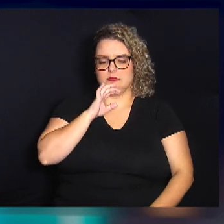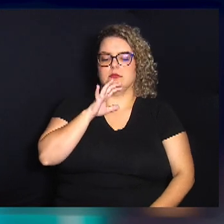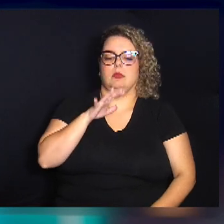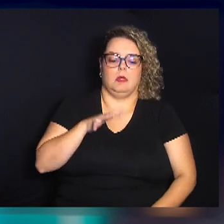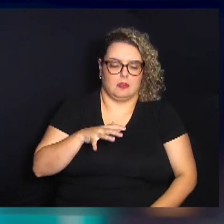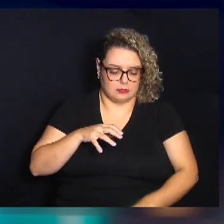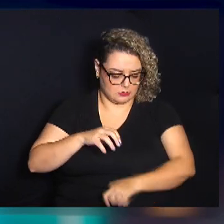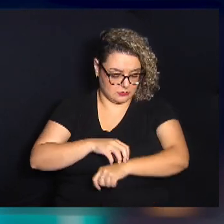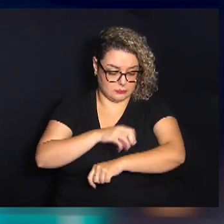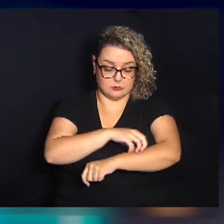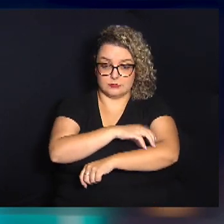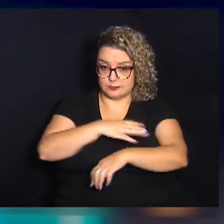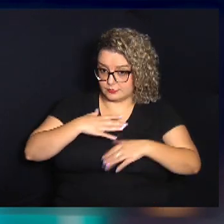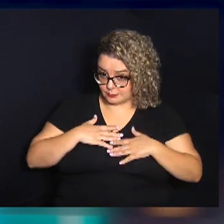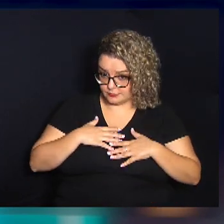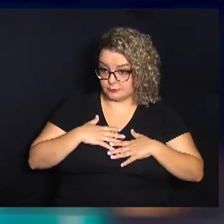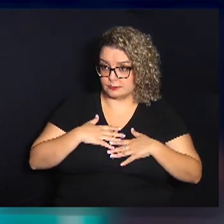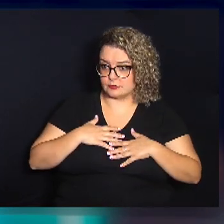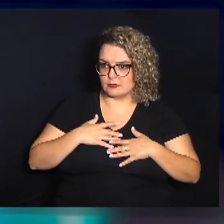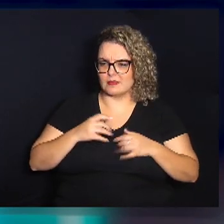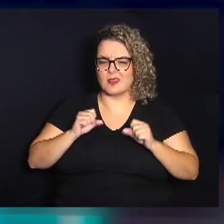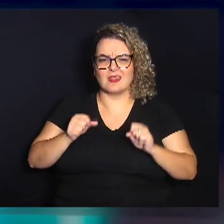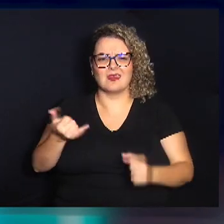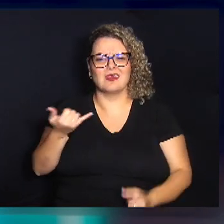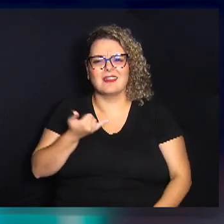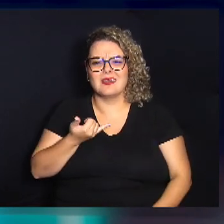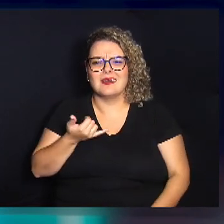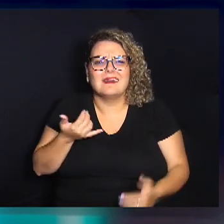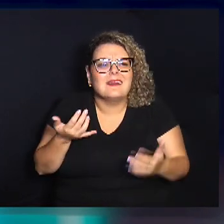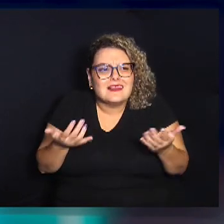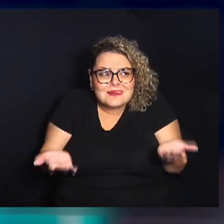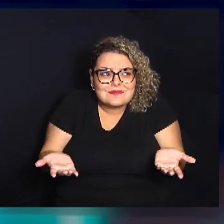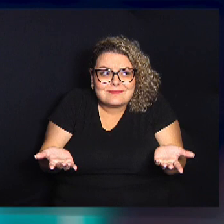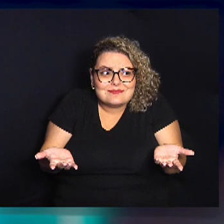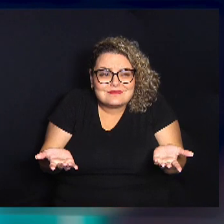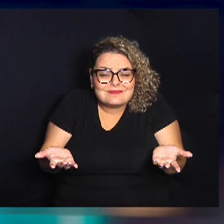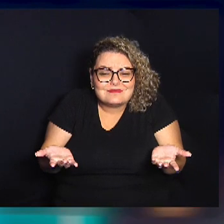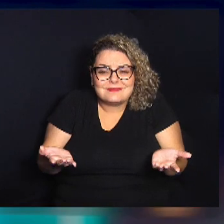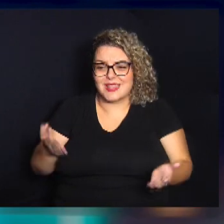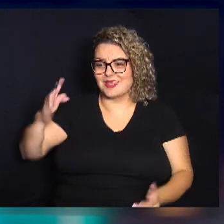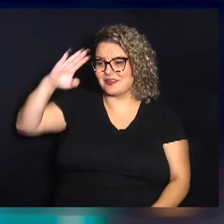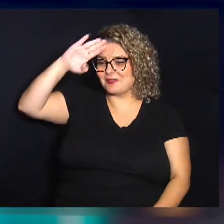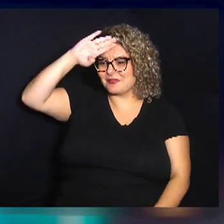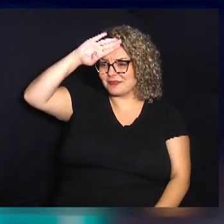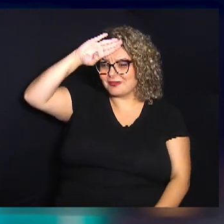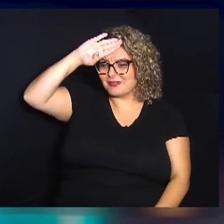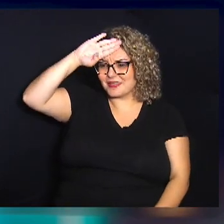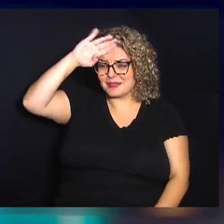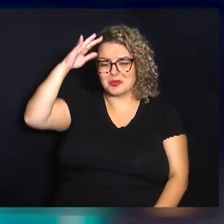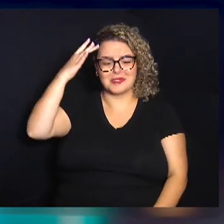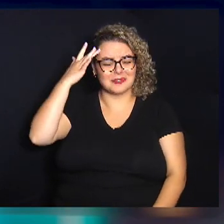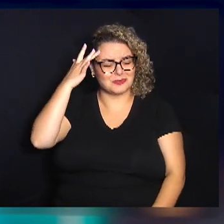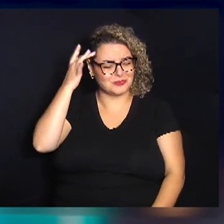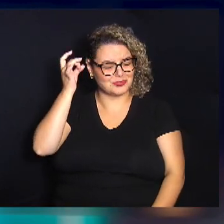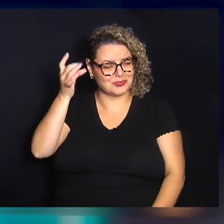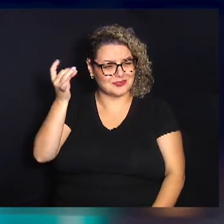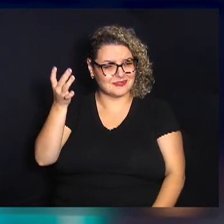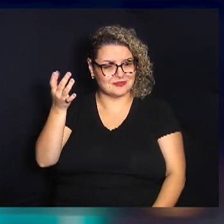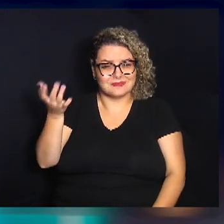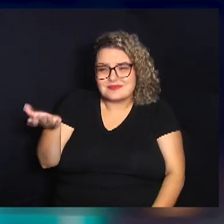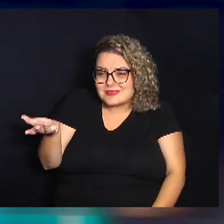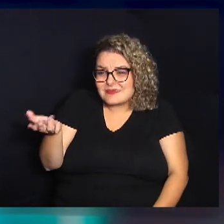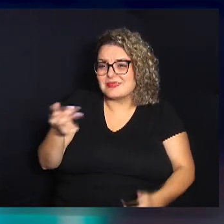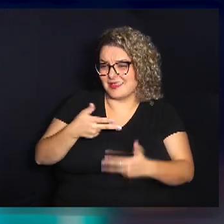no corpo. Aí vocês podem falar assim para mim, mas uma febre, uma dor de cabeça, será que é uma coisa